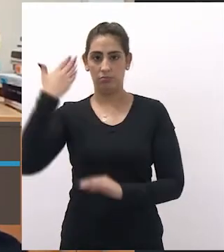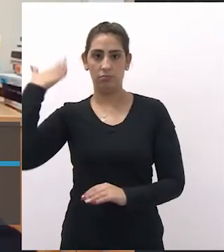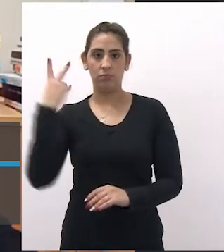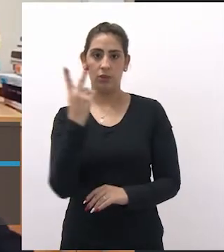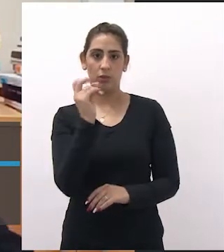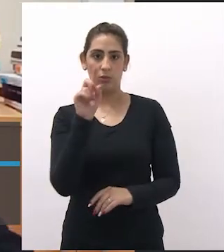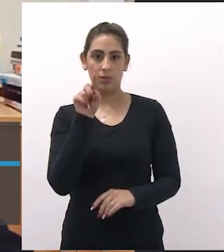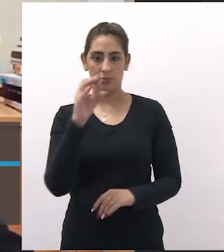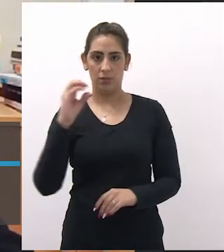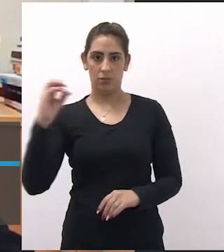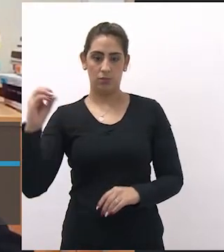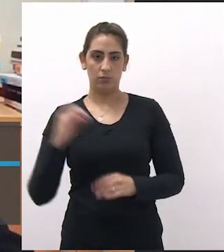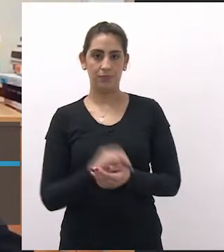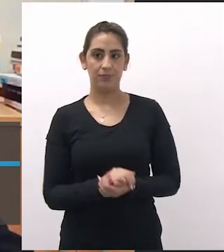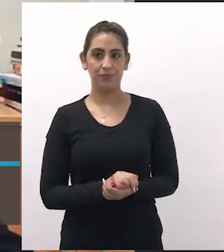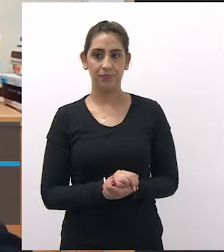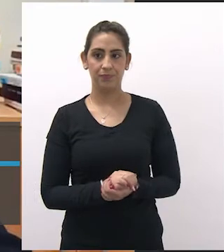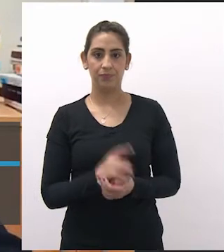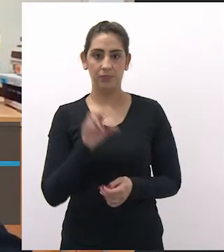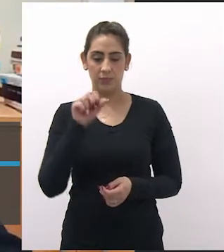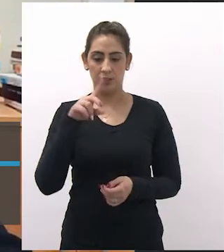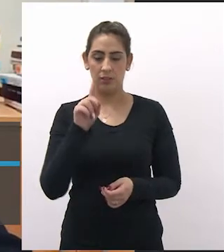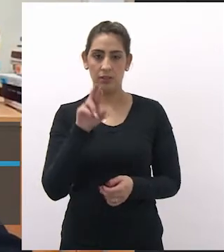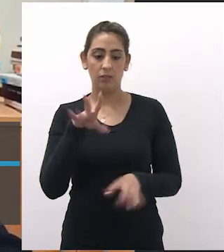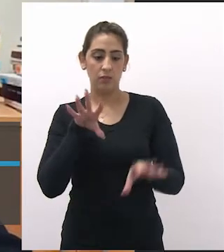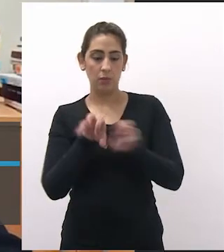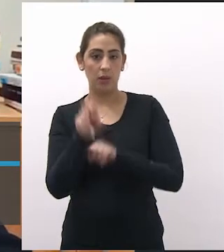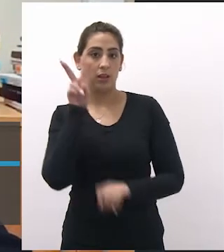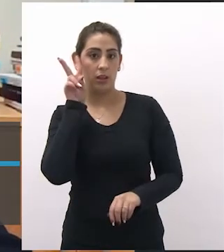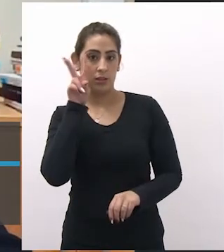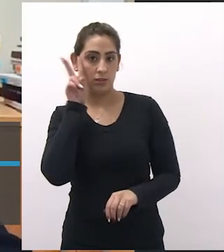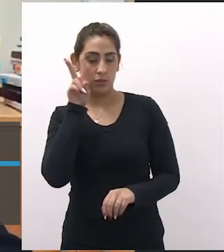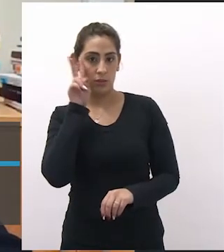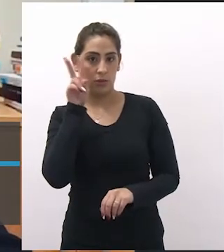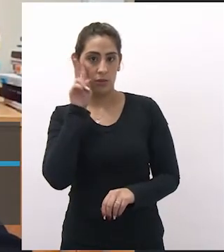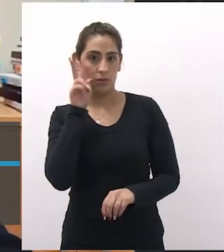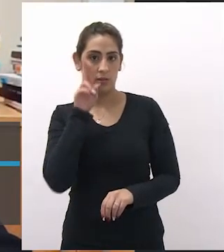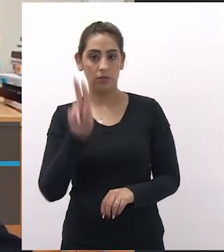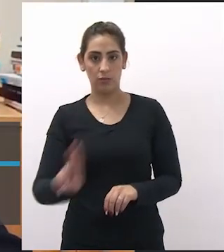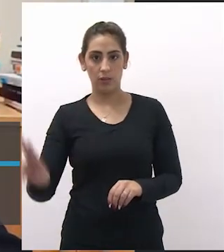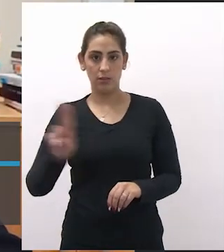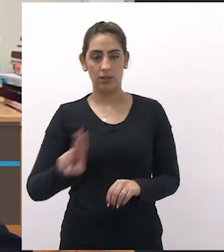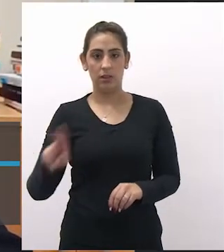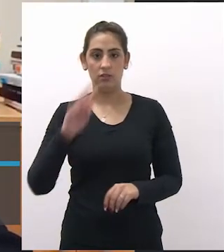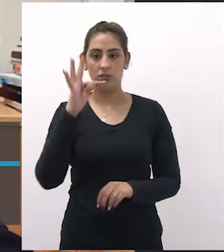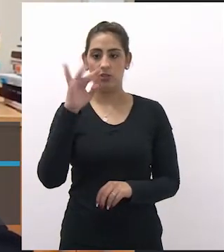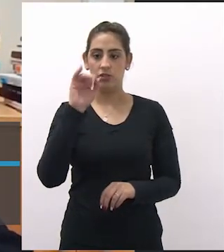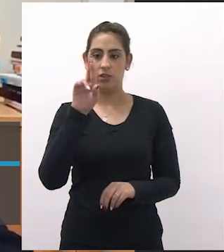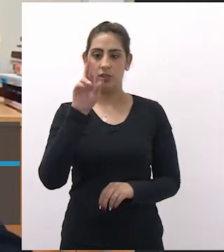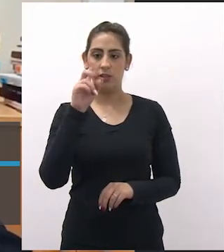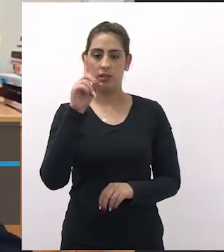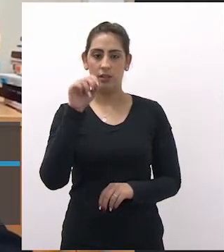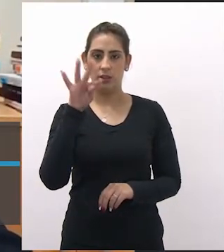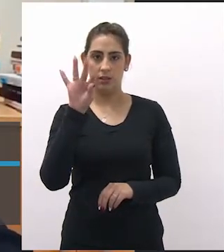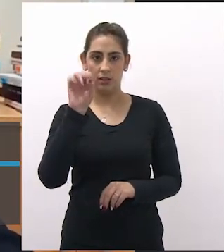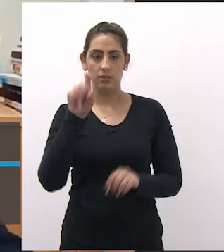A Sandra Ribeiro, ela é formada em História pela Universidade Tiradentes, é